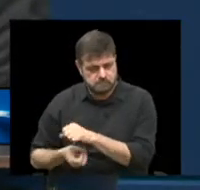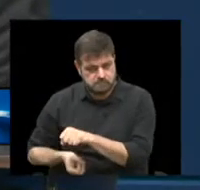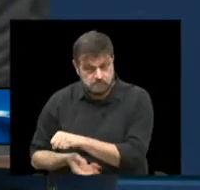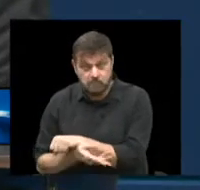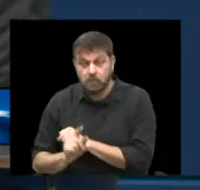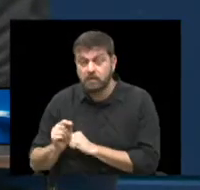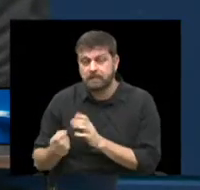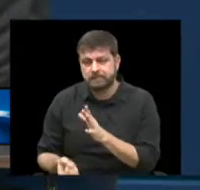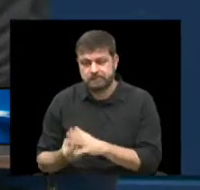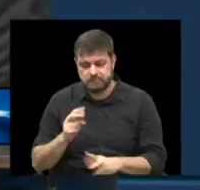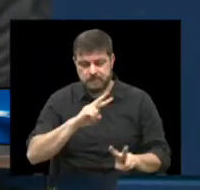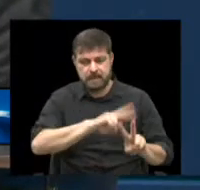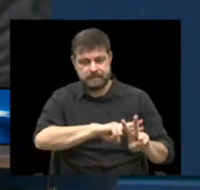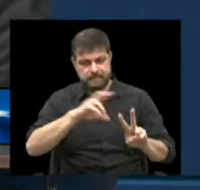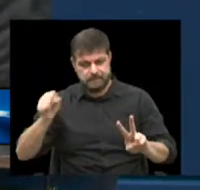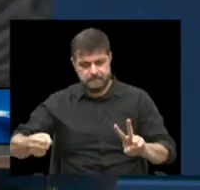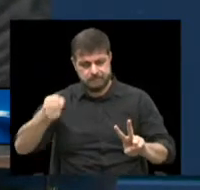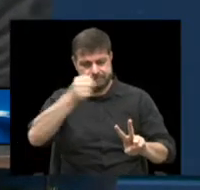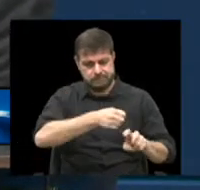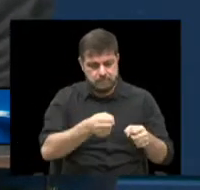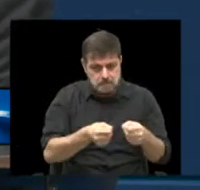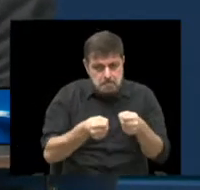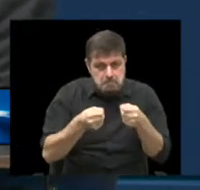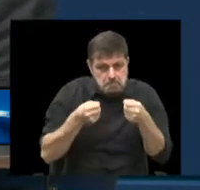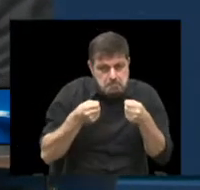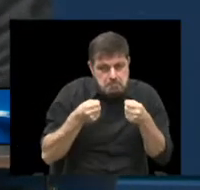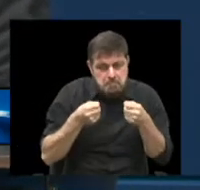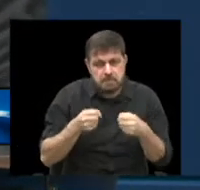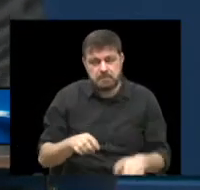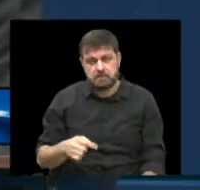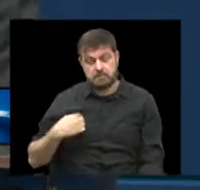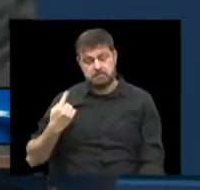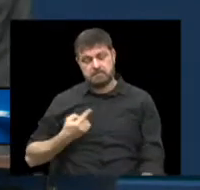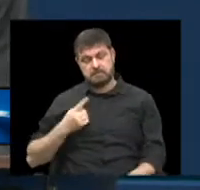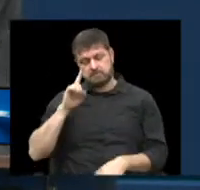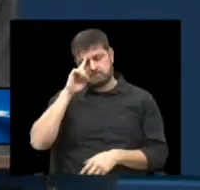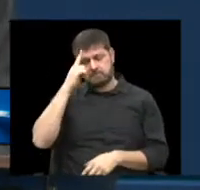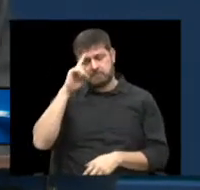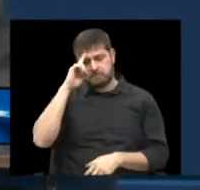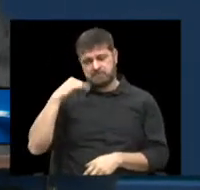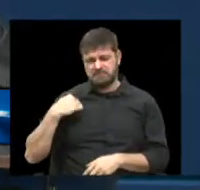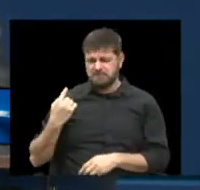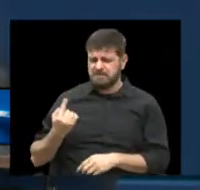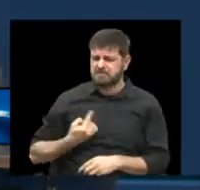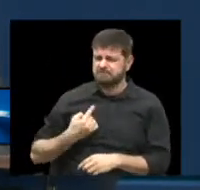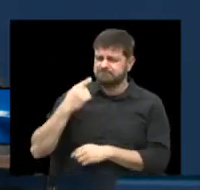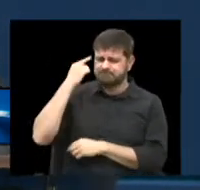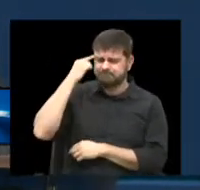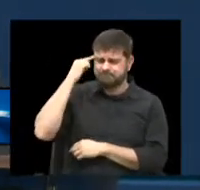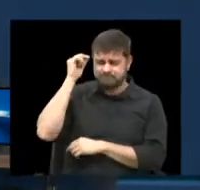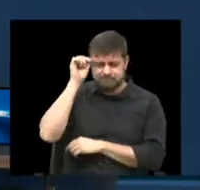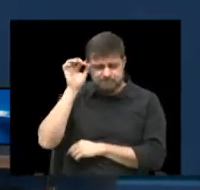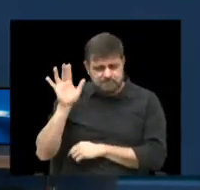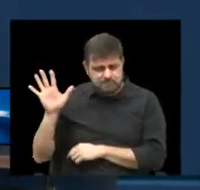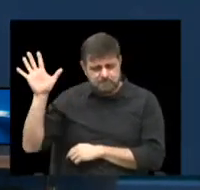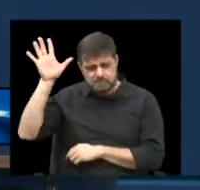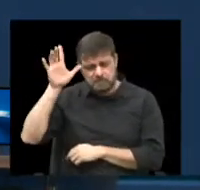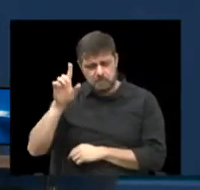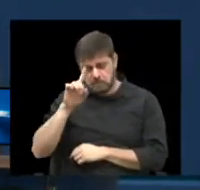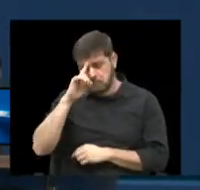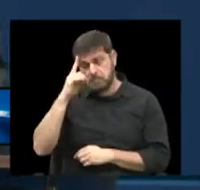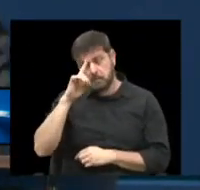no legislativo. Mas é uma coisa para se questionar e interrogar, e quero deixar aqui também essa